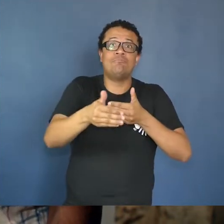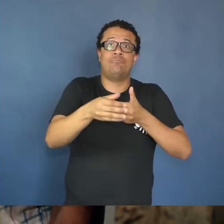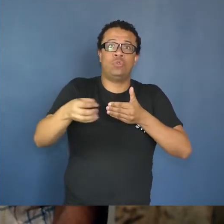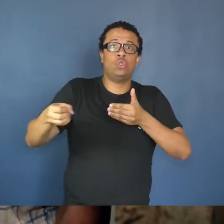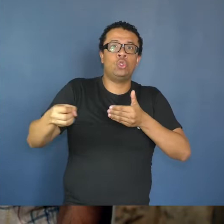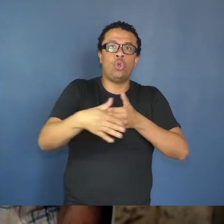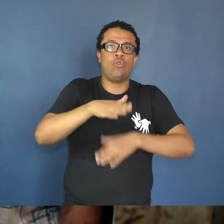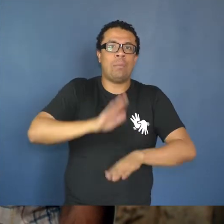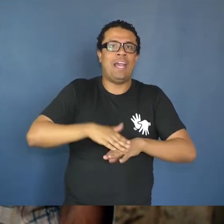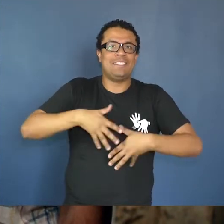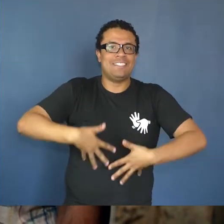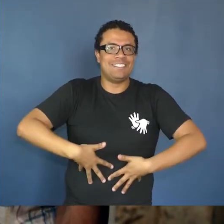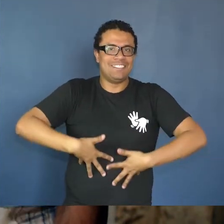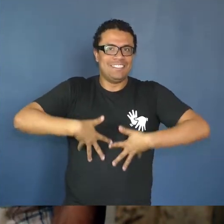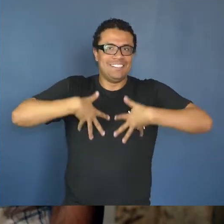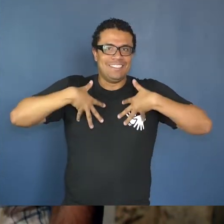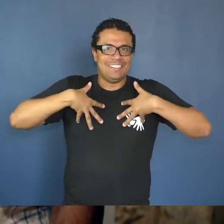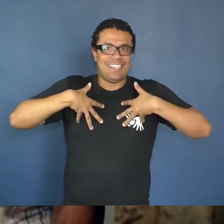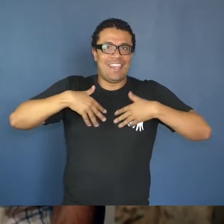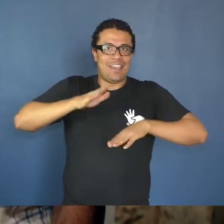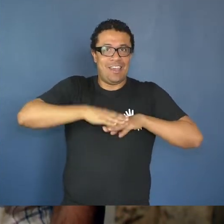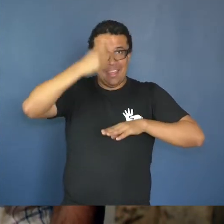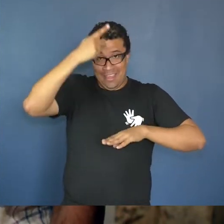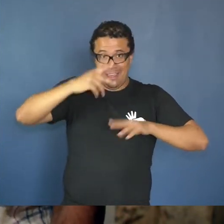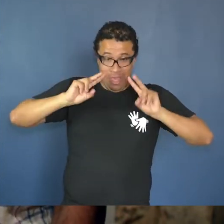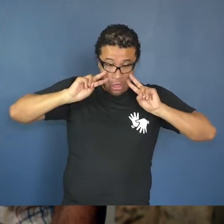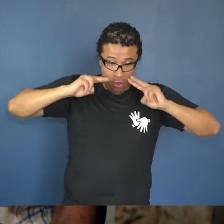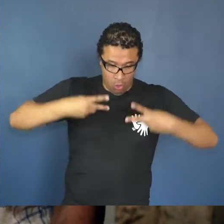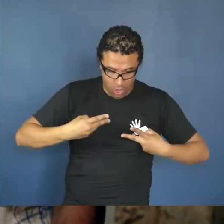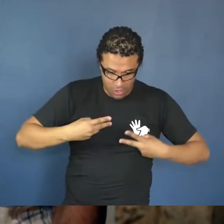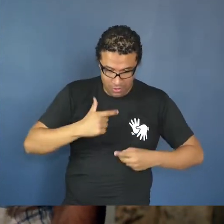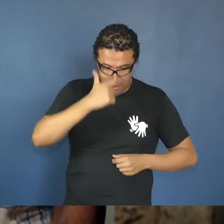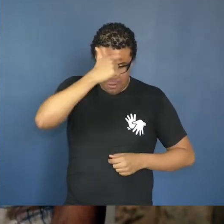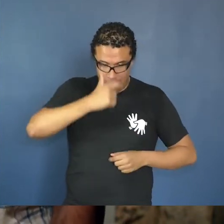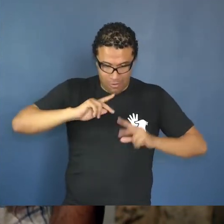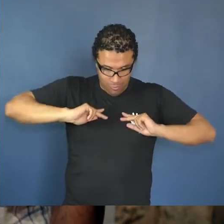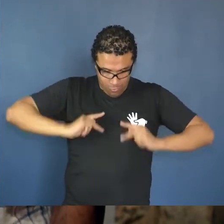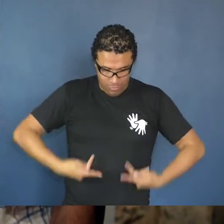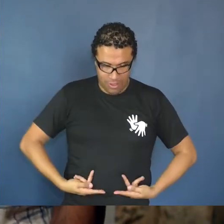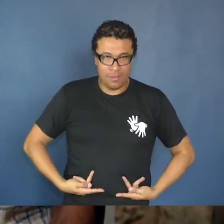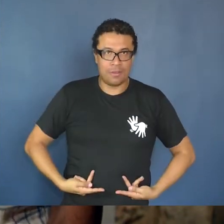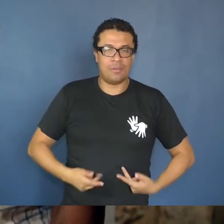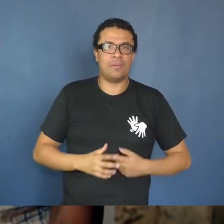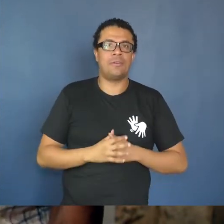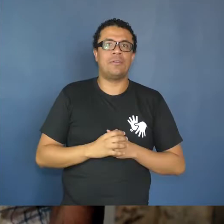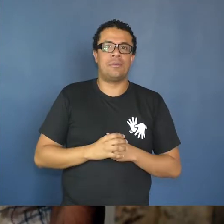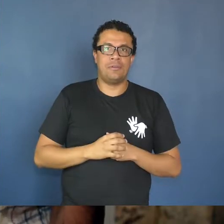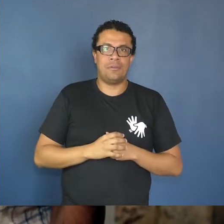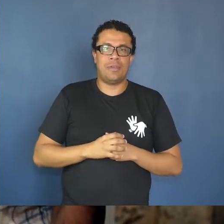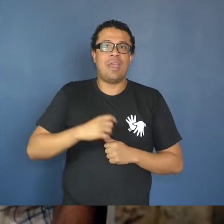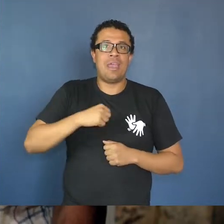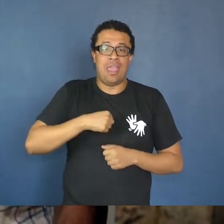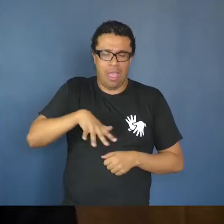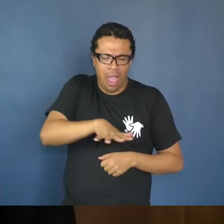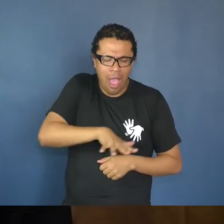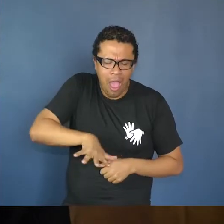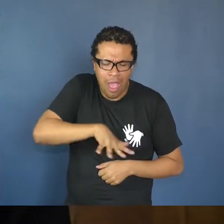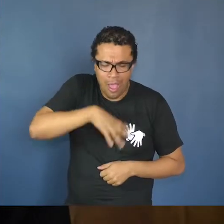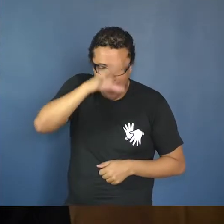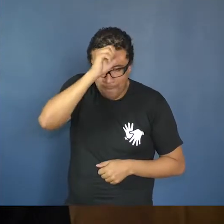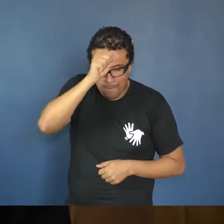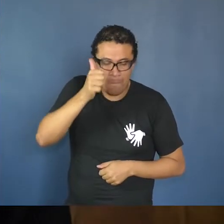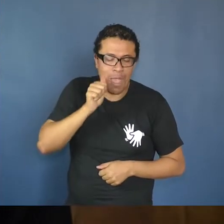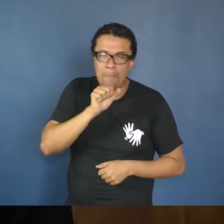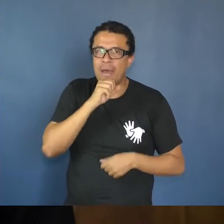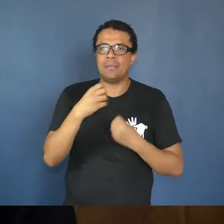na minha vida e fazer alguma coisa que me desse mais prazer, que eu me reconhecesse enquanto pessoa, enquanto ser humano. Essa arte